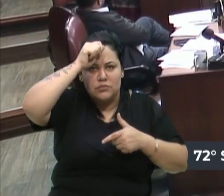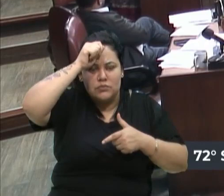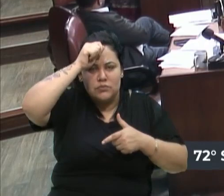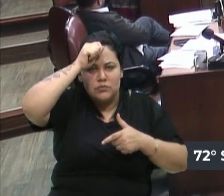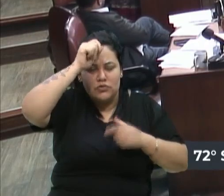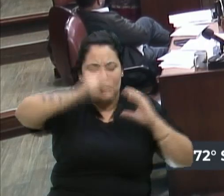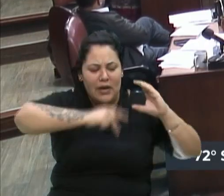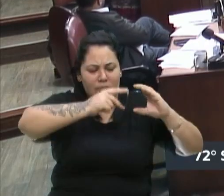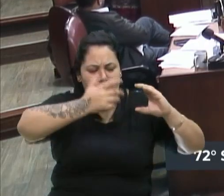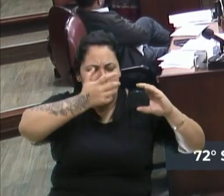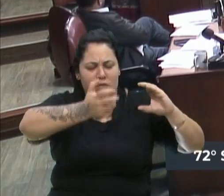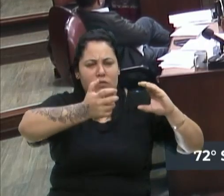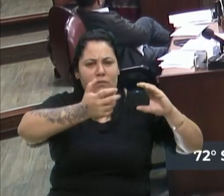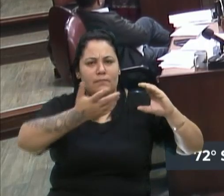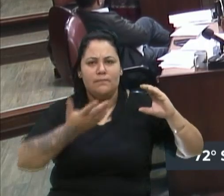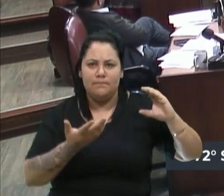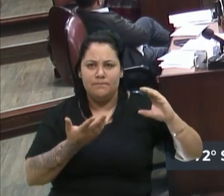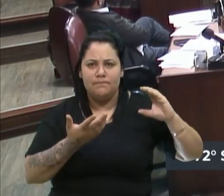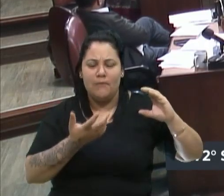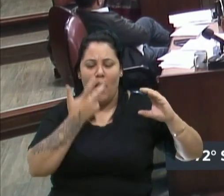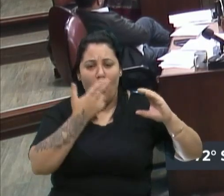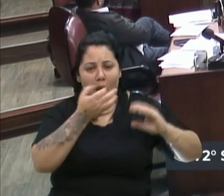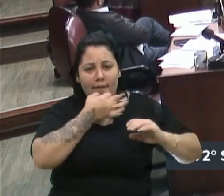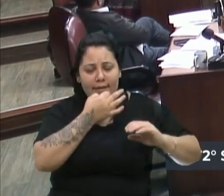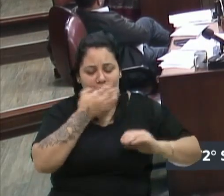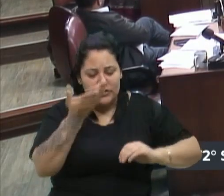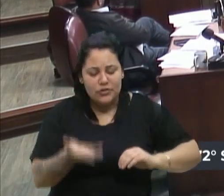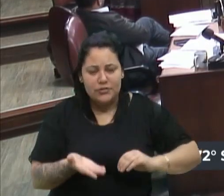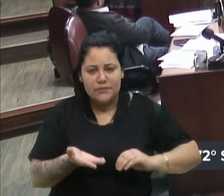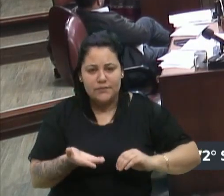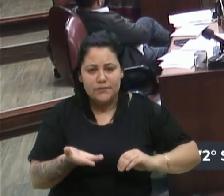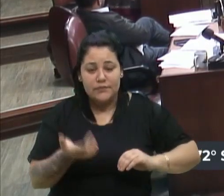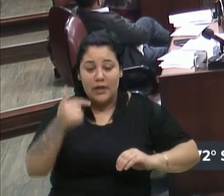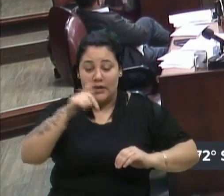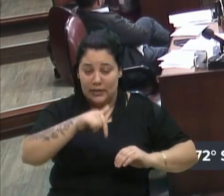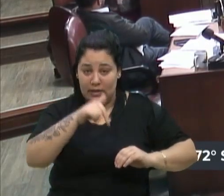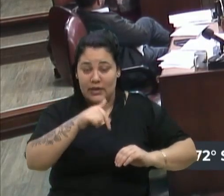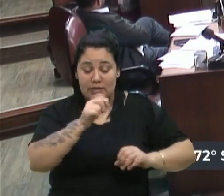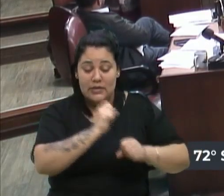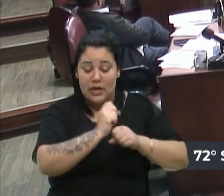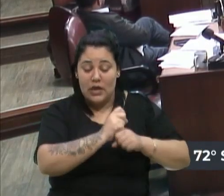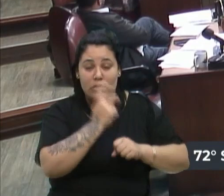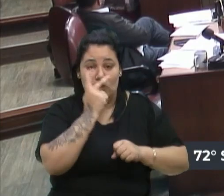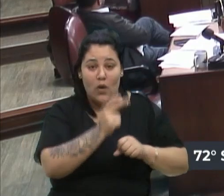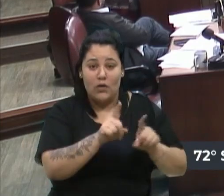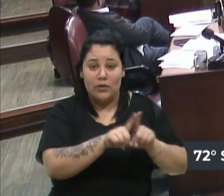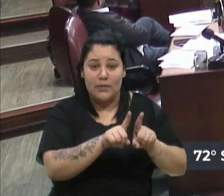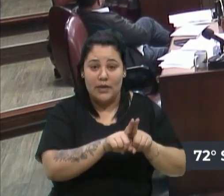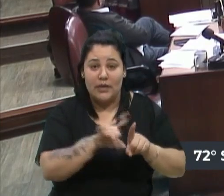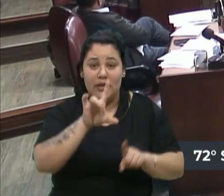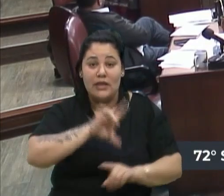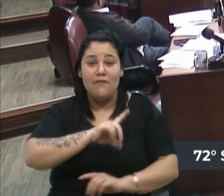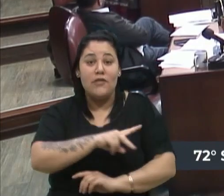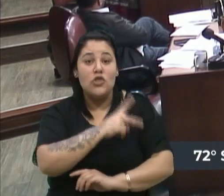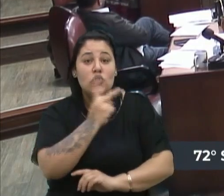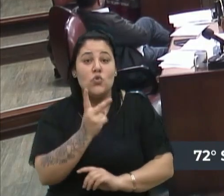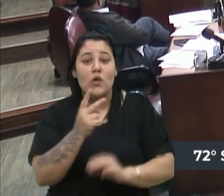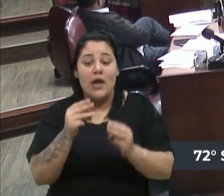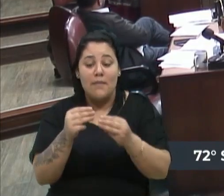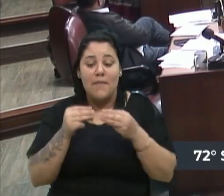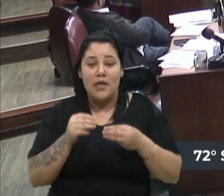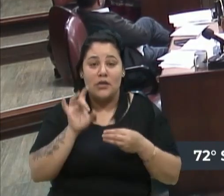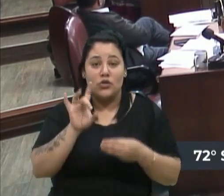séria, que se imagina como a Câmara de Caxias do Sul. Naquele mesmo ano, teve 2 emendas, que eu só